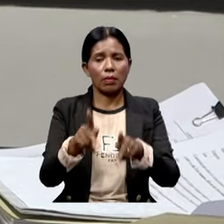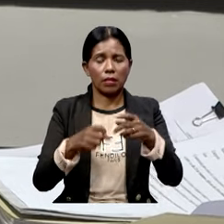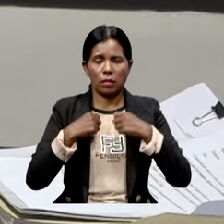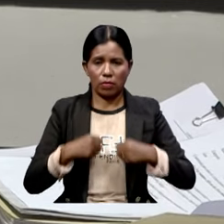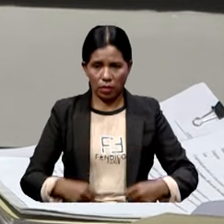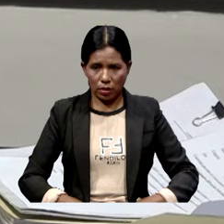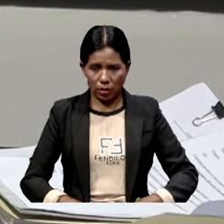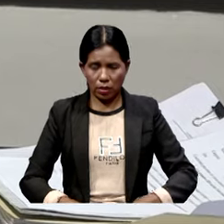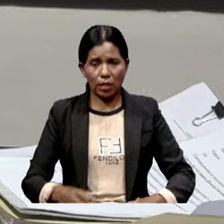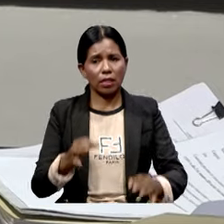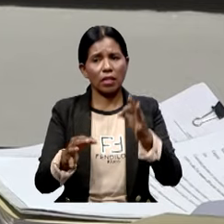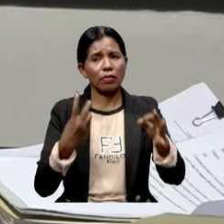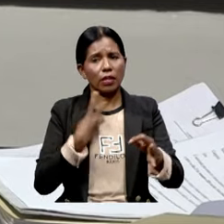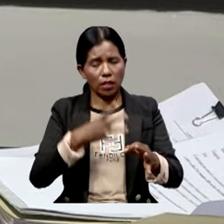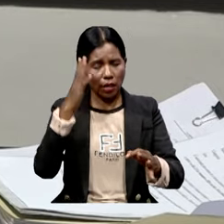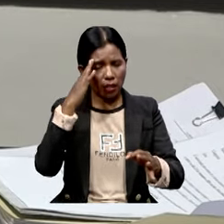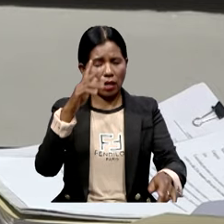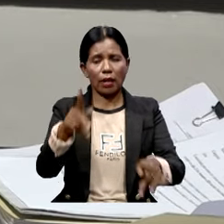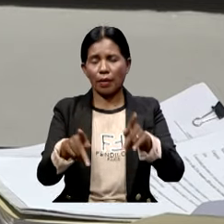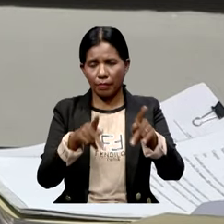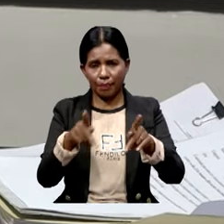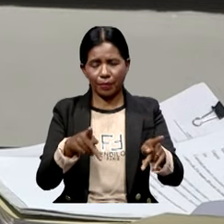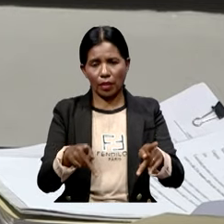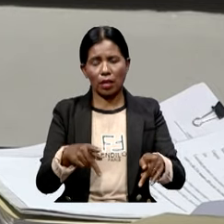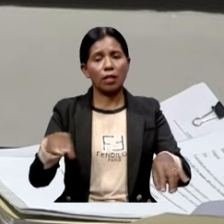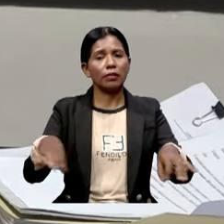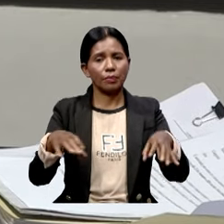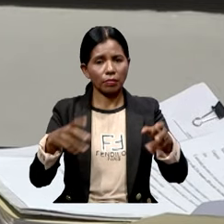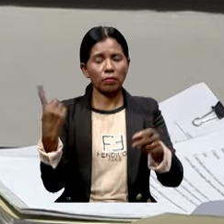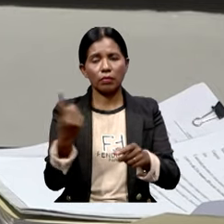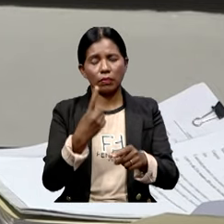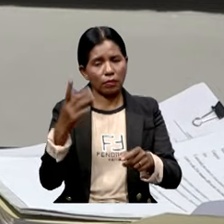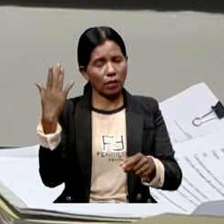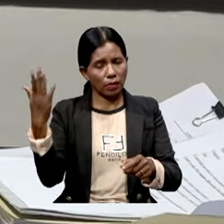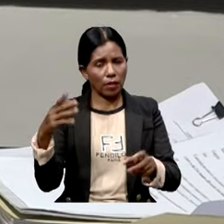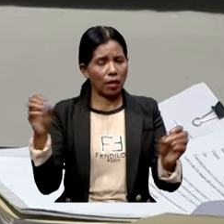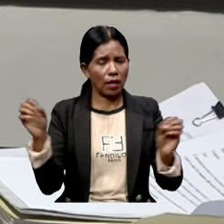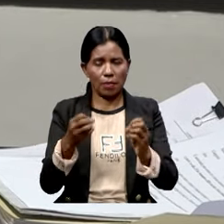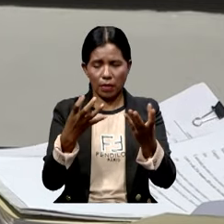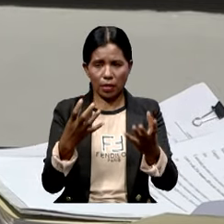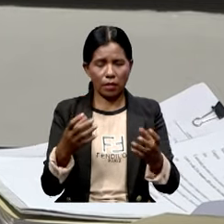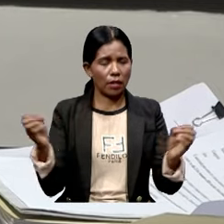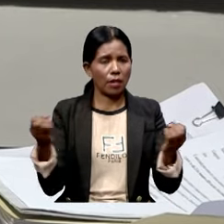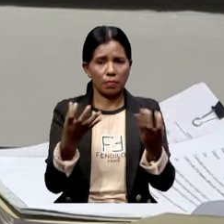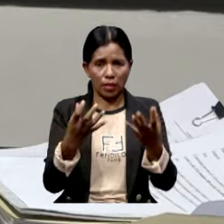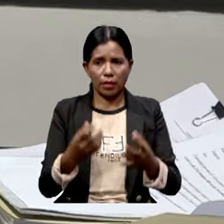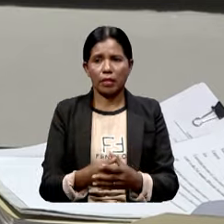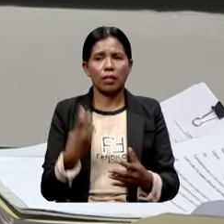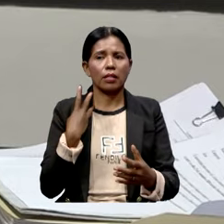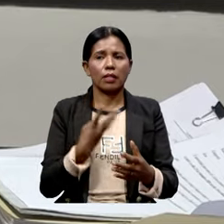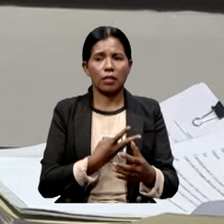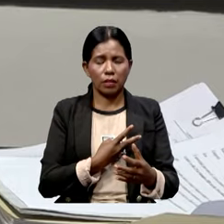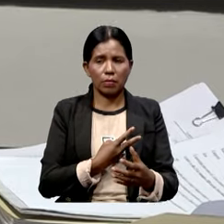ne be kontratado ho funcionare nas permanente ia ne ba la to la subsenti, maka ita